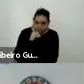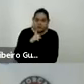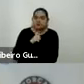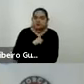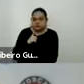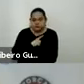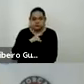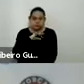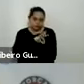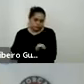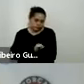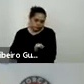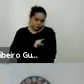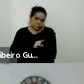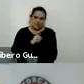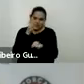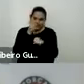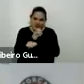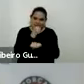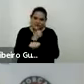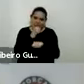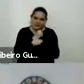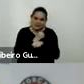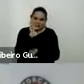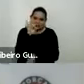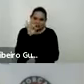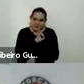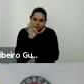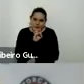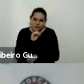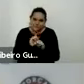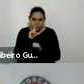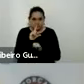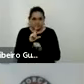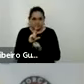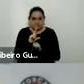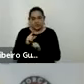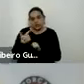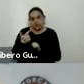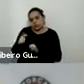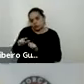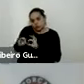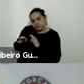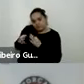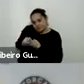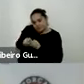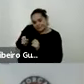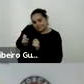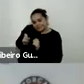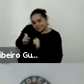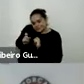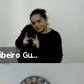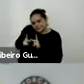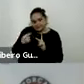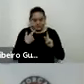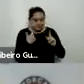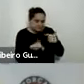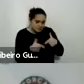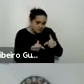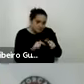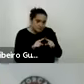né, com um percentual maior, ou seja, apesar de ele não estar com a sua família, mas se ele precisava trabalhar, ele tinha uma